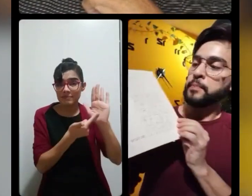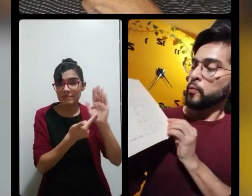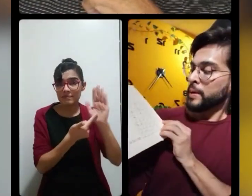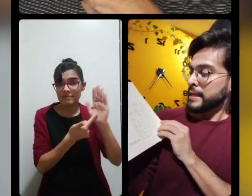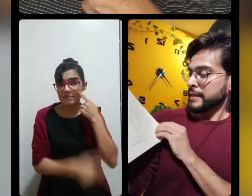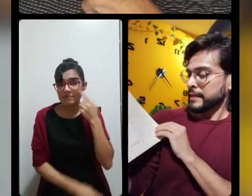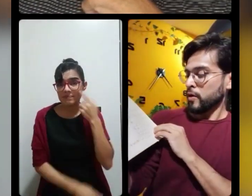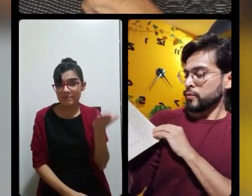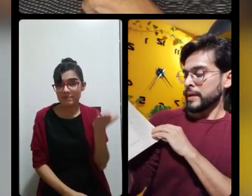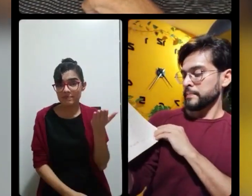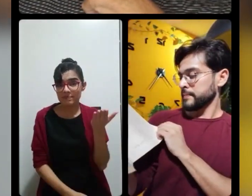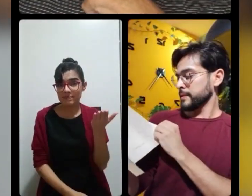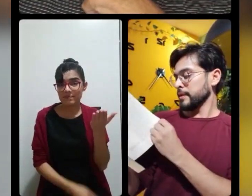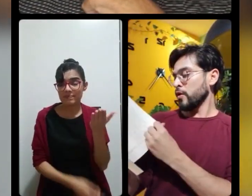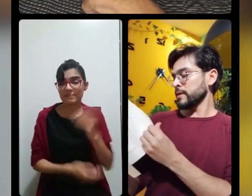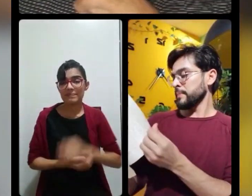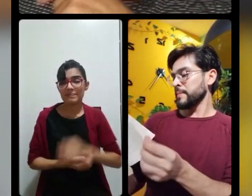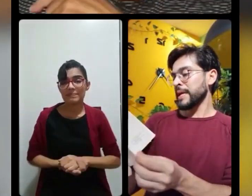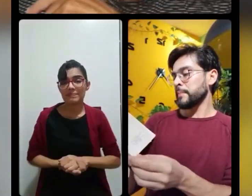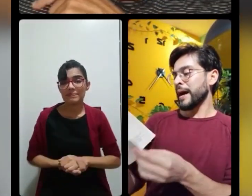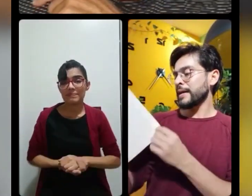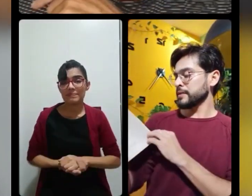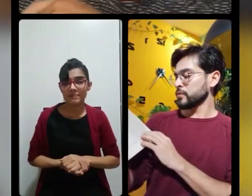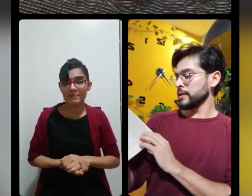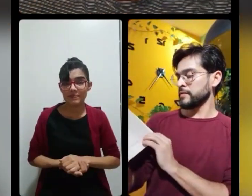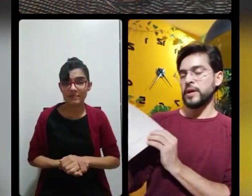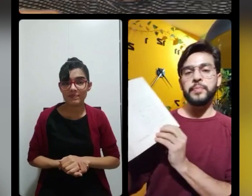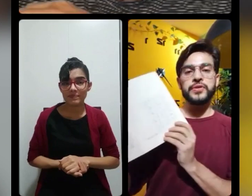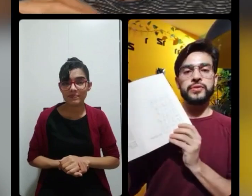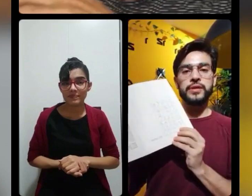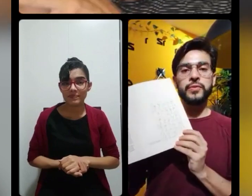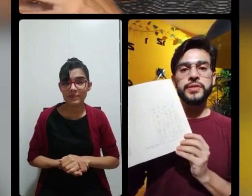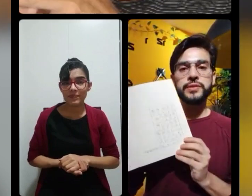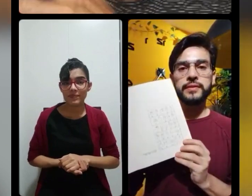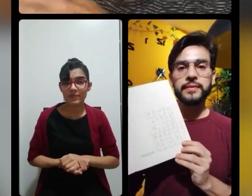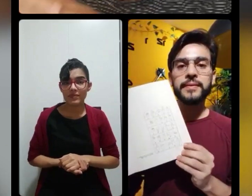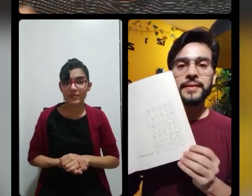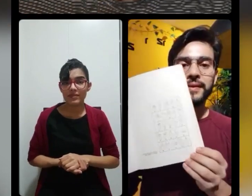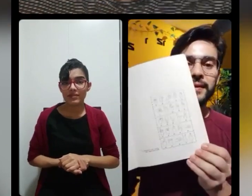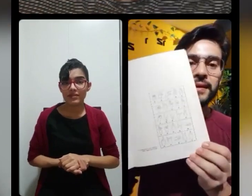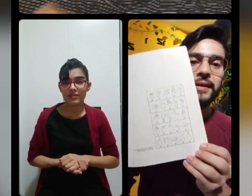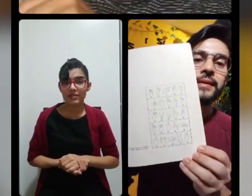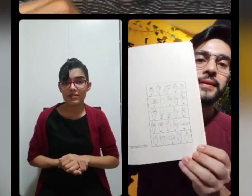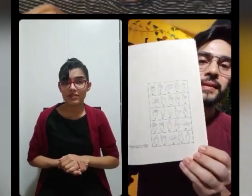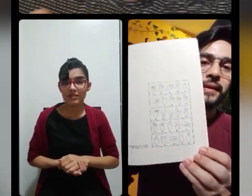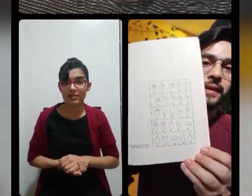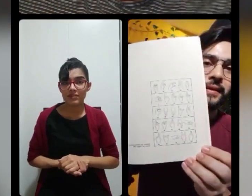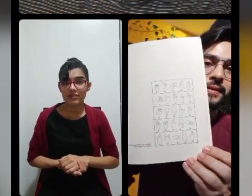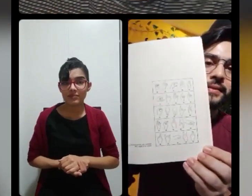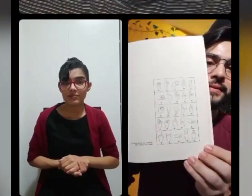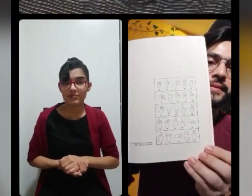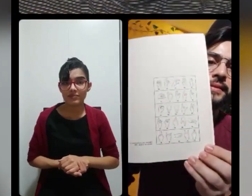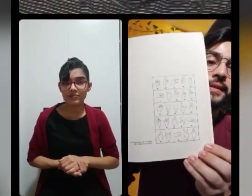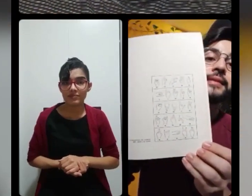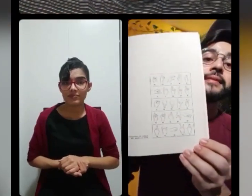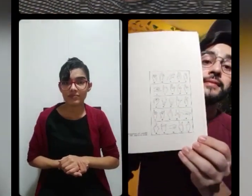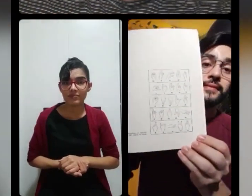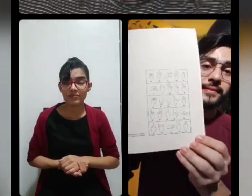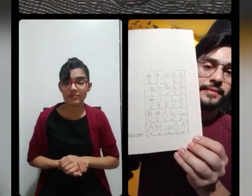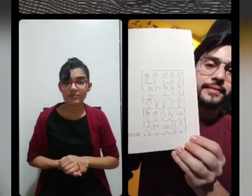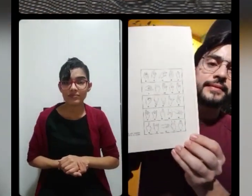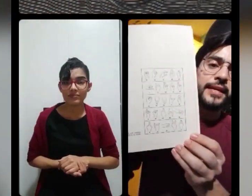E ele publica logo na primeira parte do livro, após o curso. Desde a primeira edição ele faz